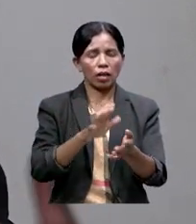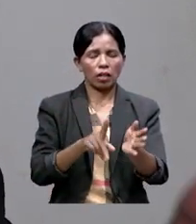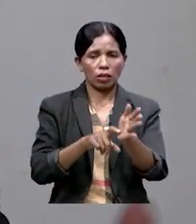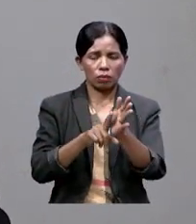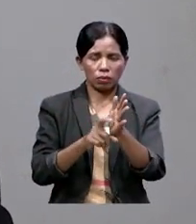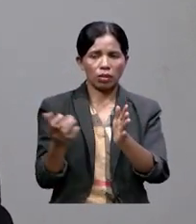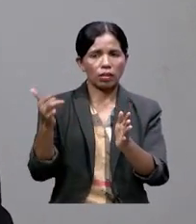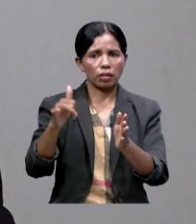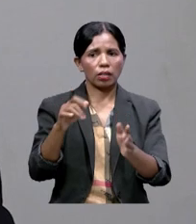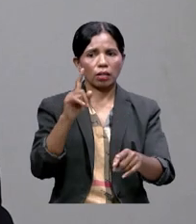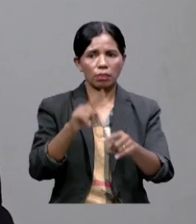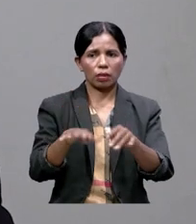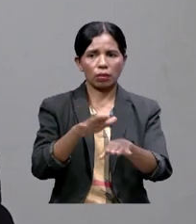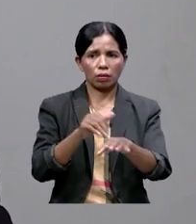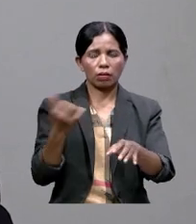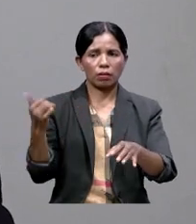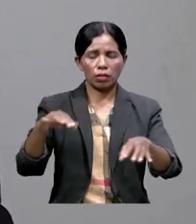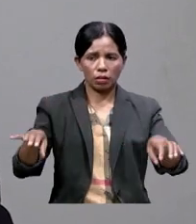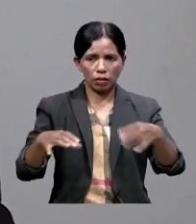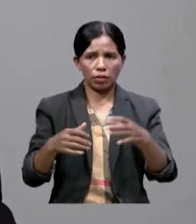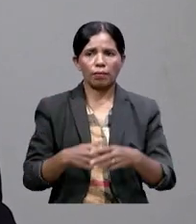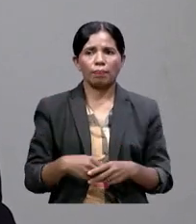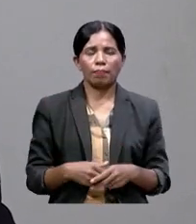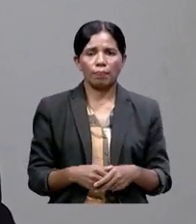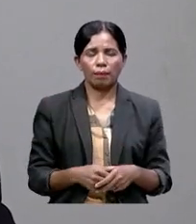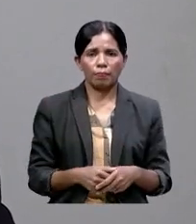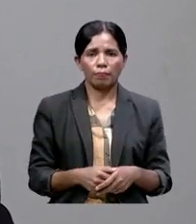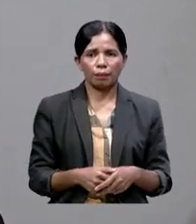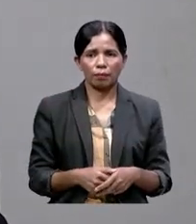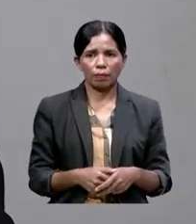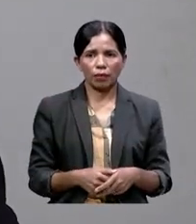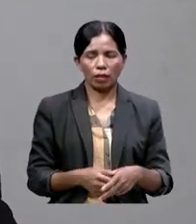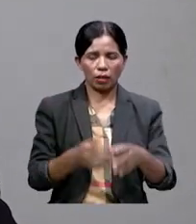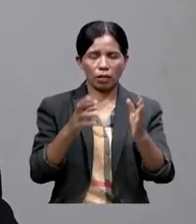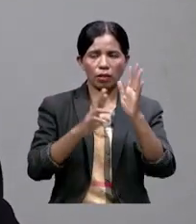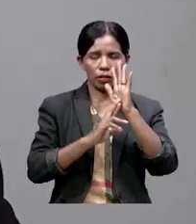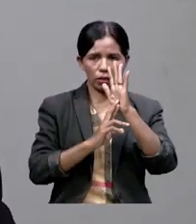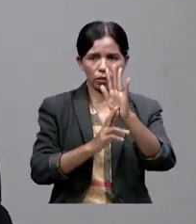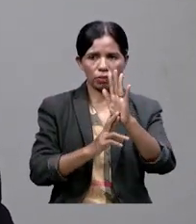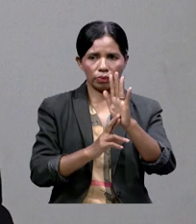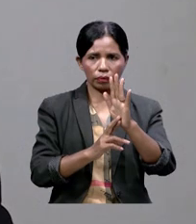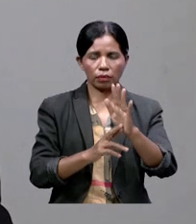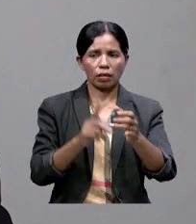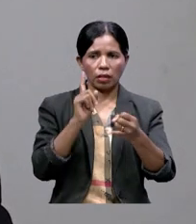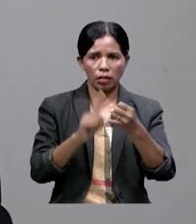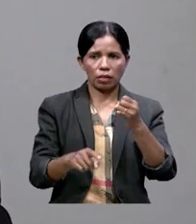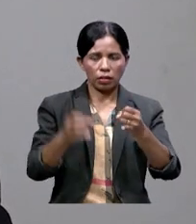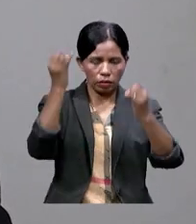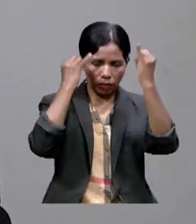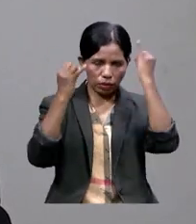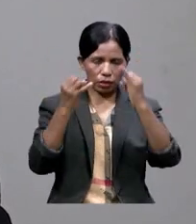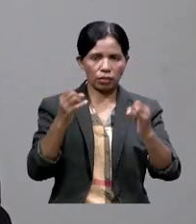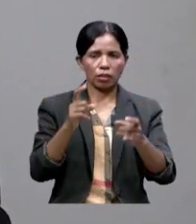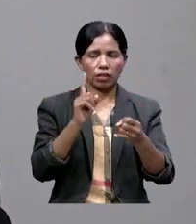afeta va e mesel ne al serviciu va ser ne so că relatoriu i cuzne ne informațion i cuzam si